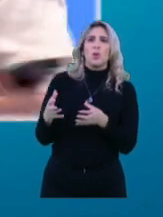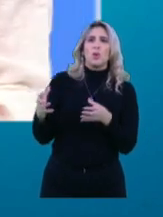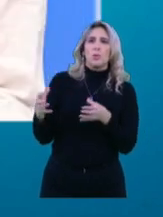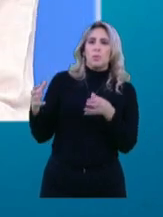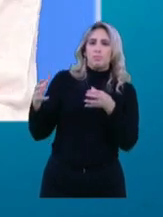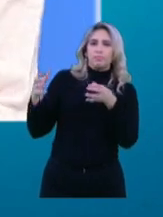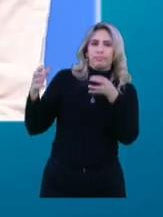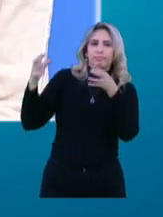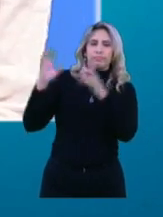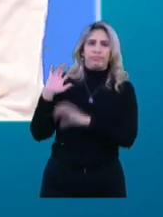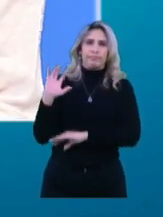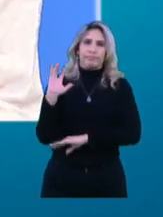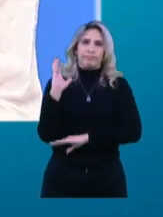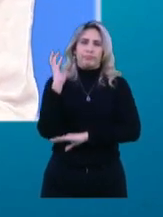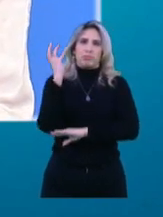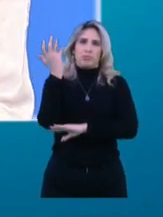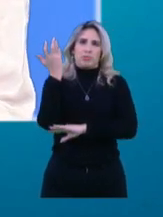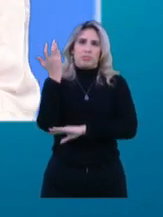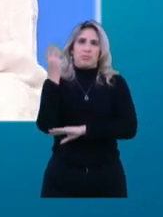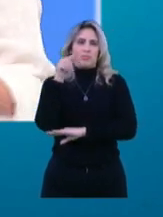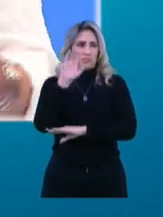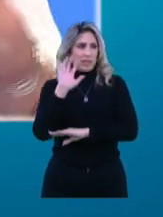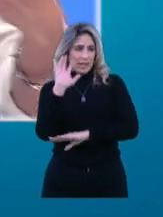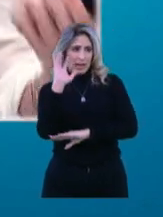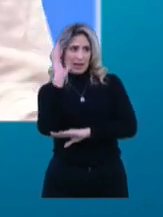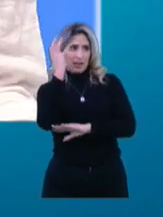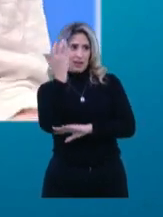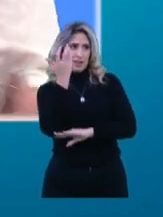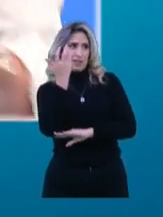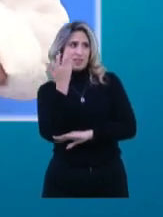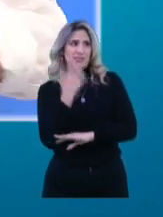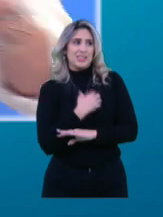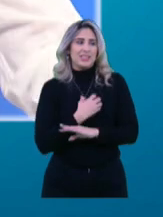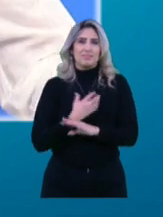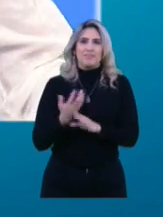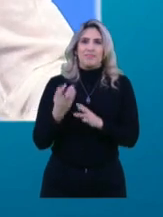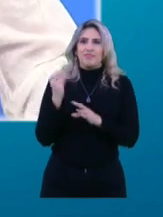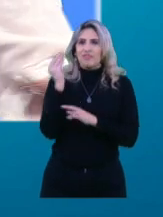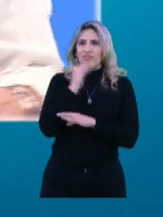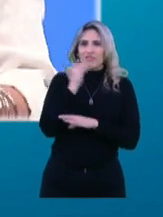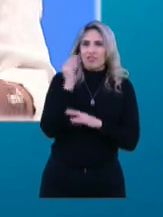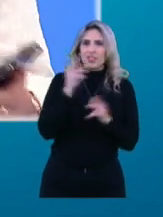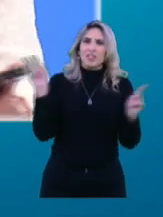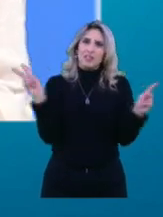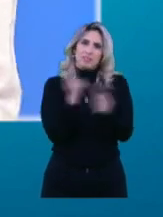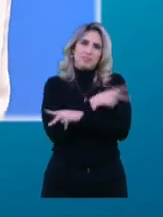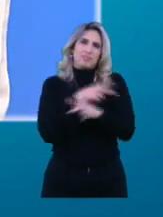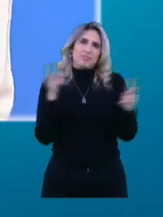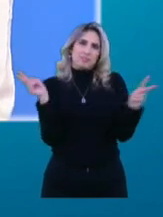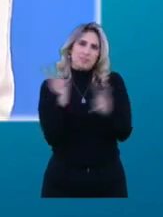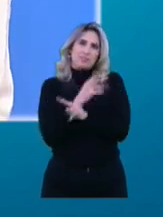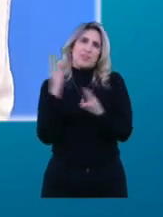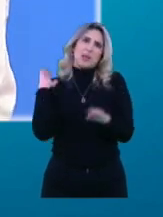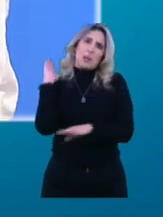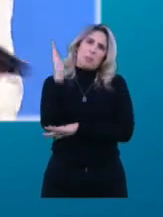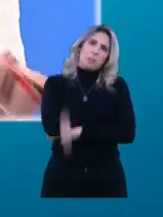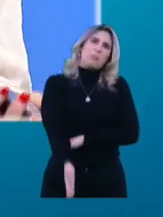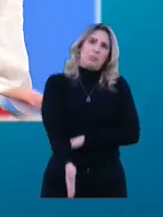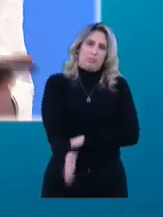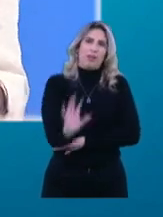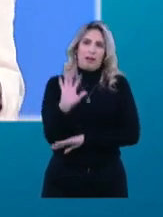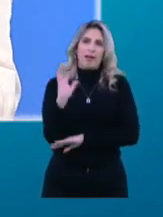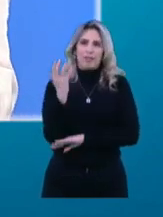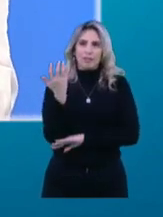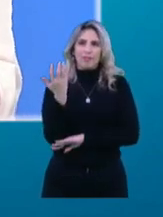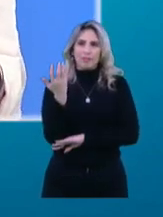inclusive rompem o asfalto essas árvores acabam ficando mais instáveis com ventania Muitas delas acabam caindo uma